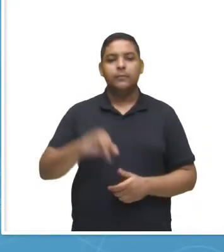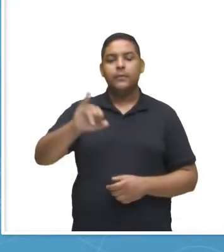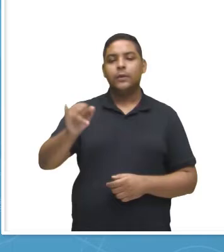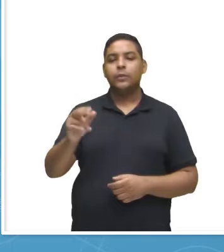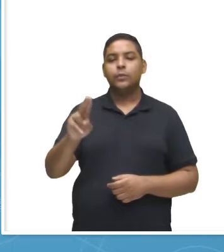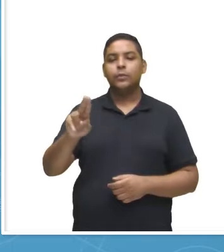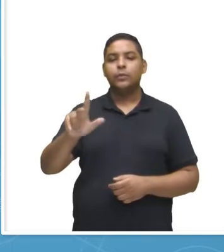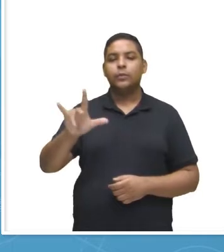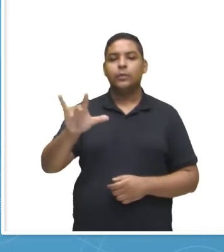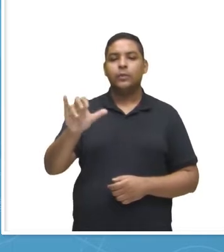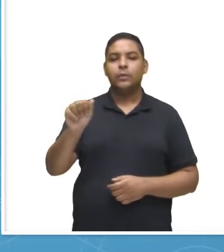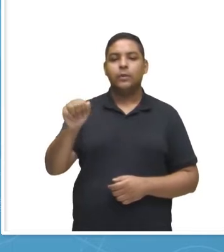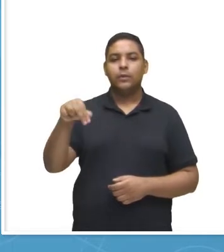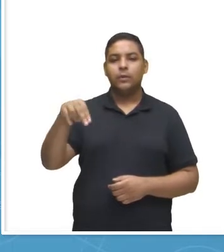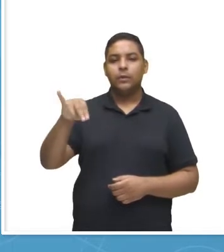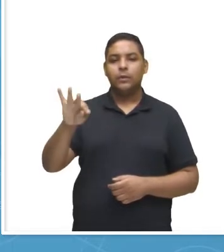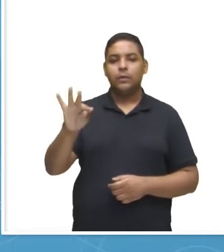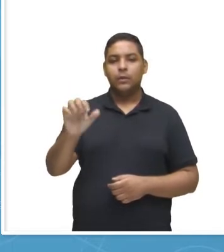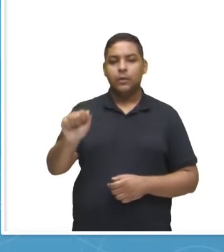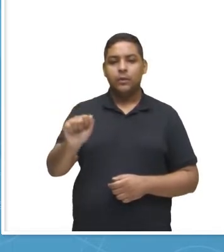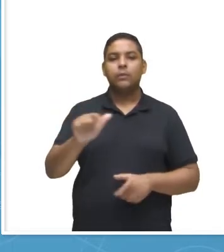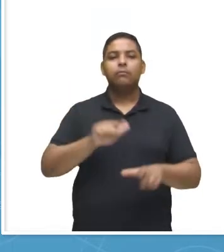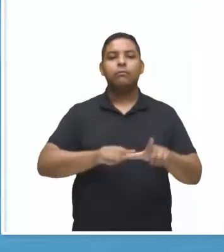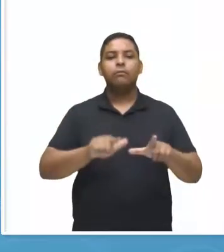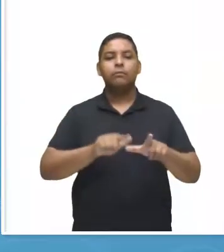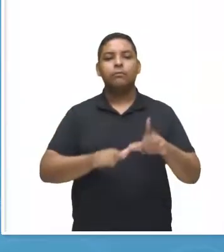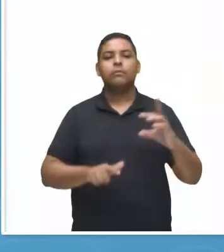Júlia Anitta, letra D.